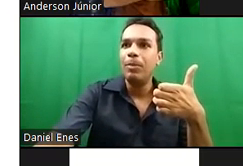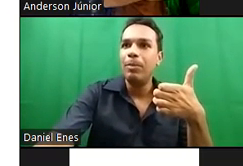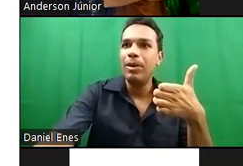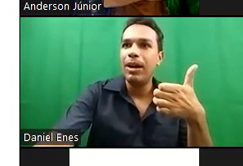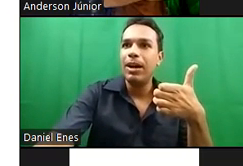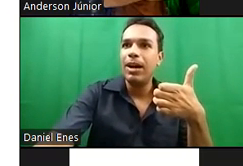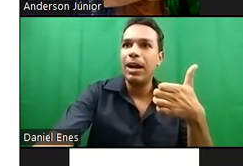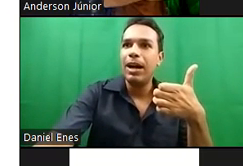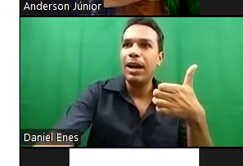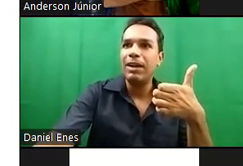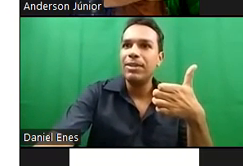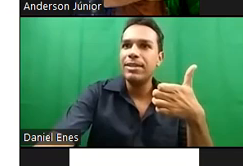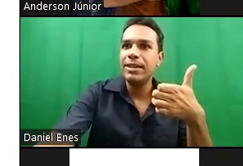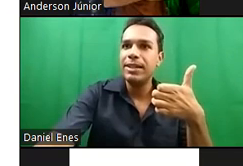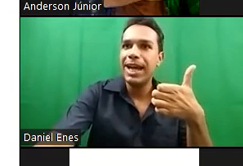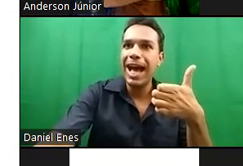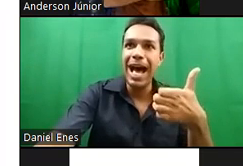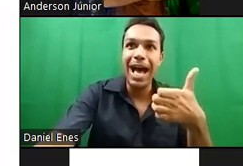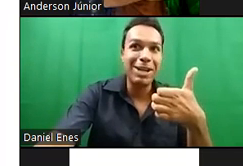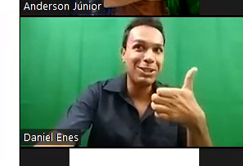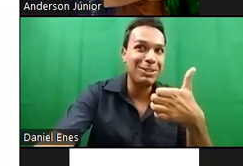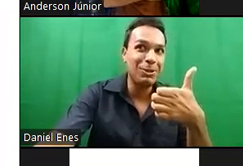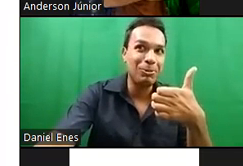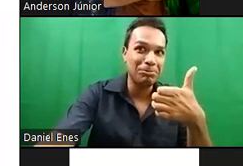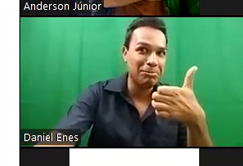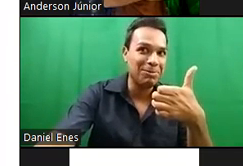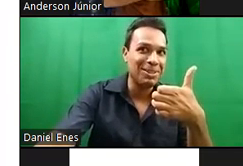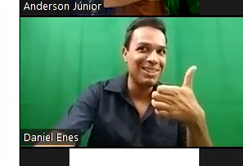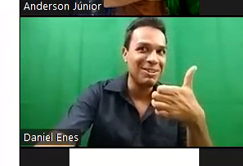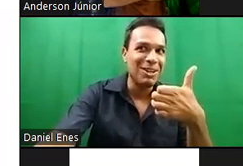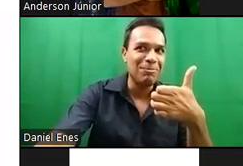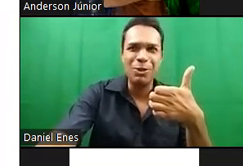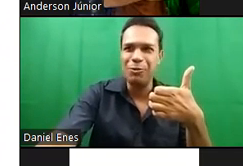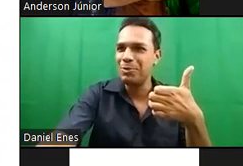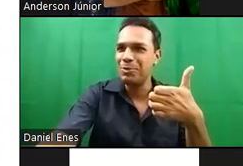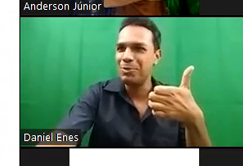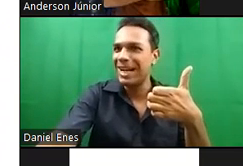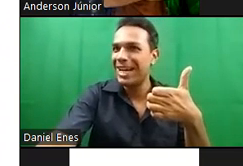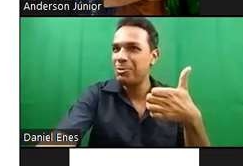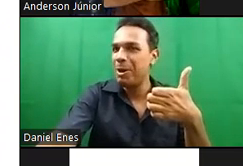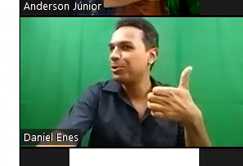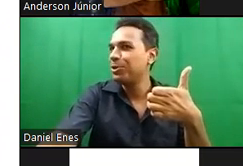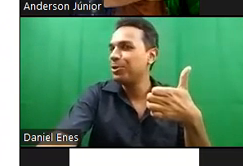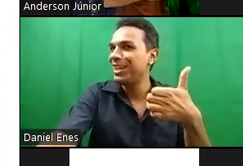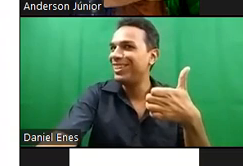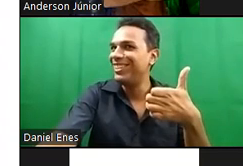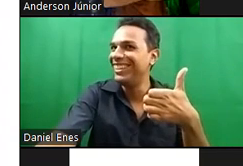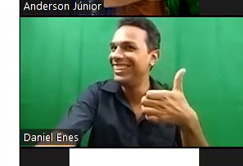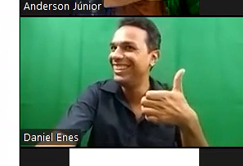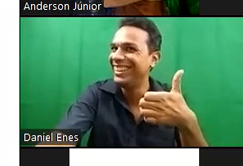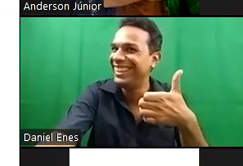Bom, a Franciane acha que não. Porque eu fiz uma cara de mal e mudou a